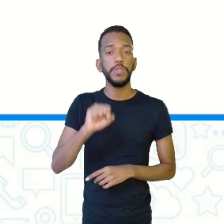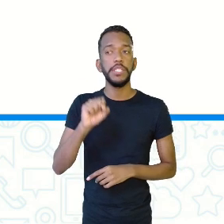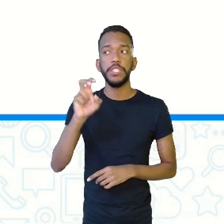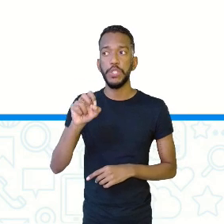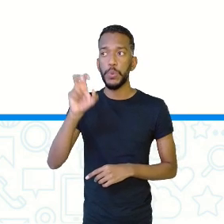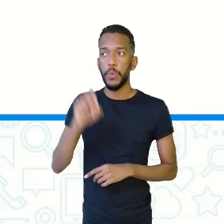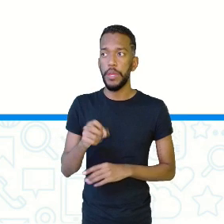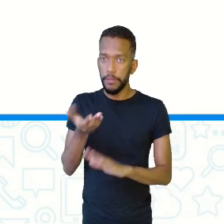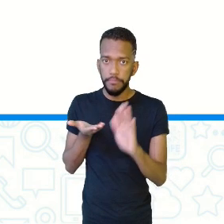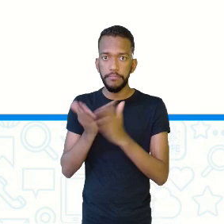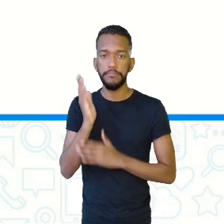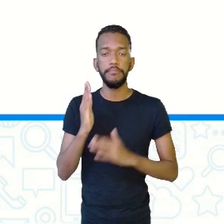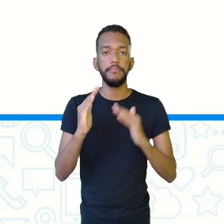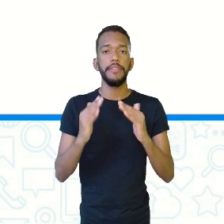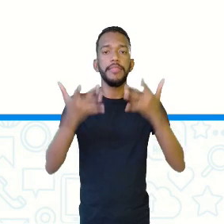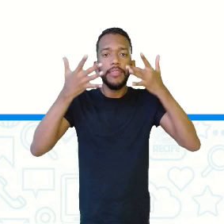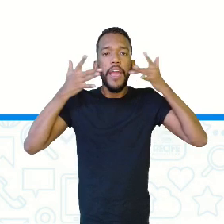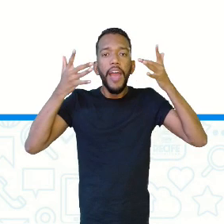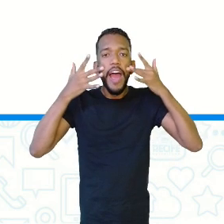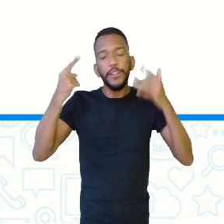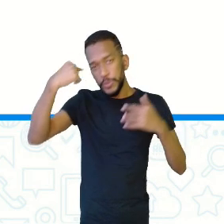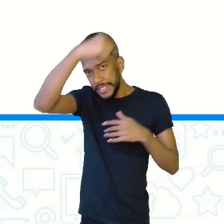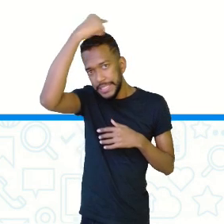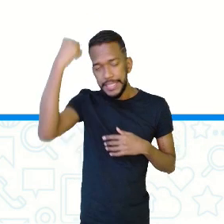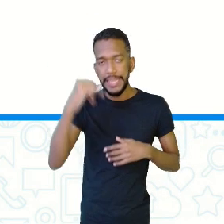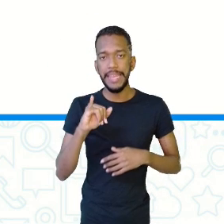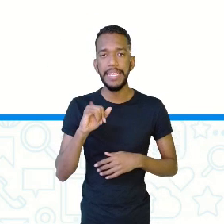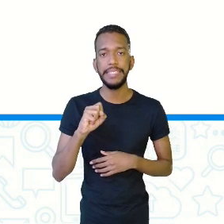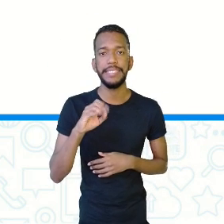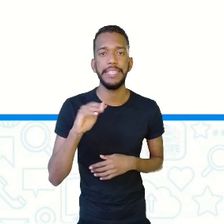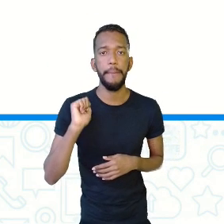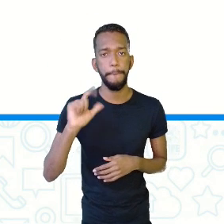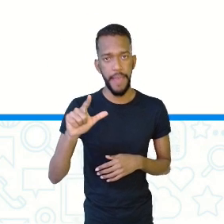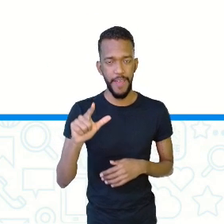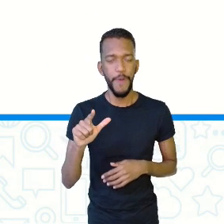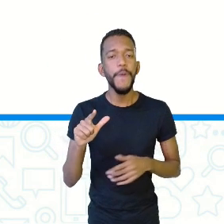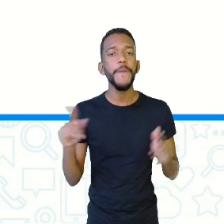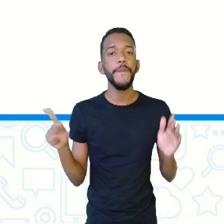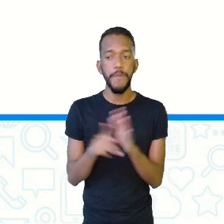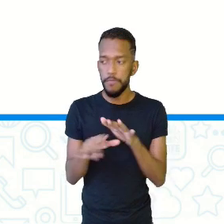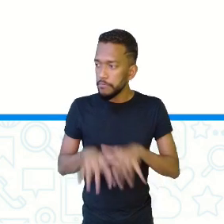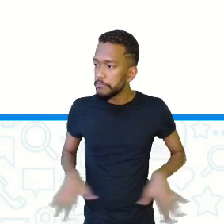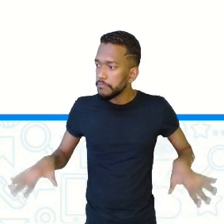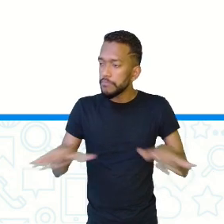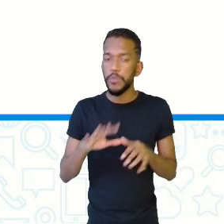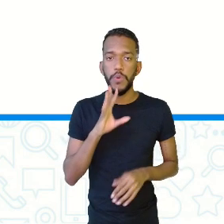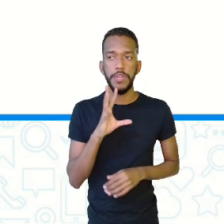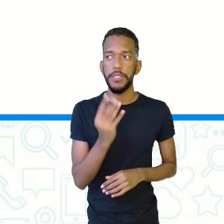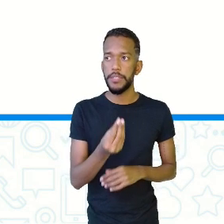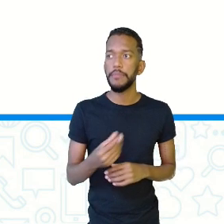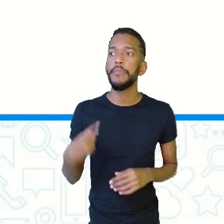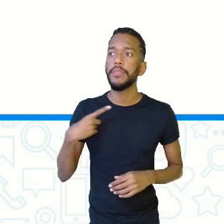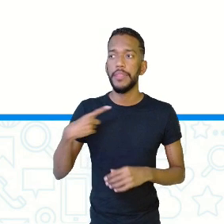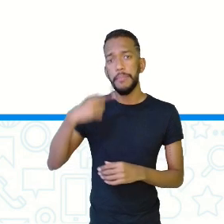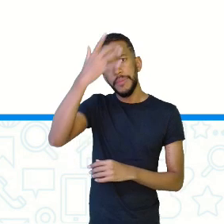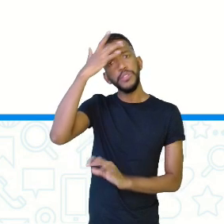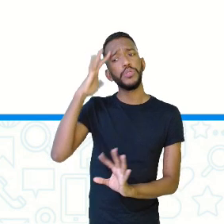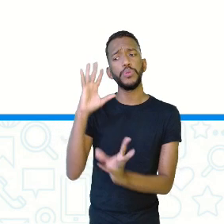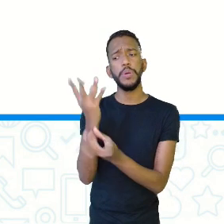Santa Isabel. Ele recebeu pessoas muito importantes de várias áreas de conhecimento, certo?